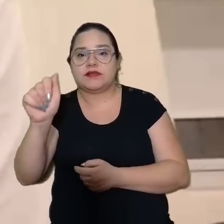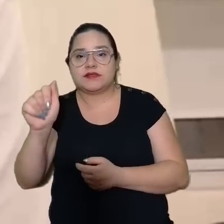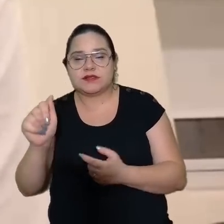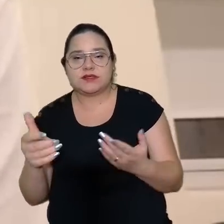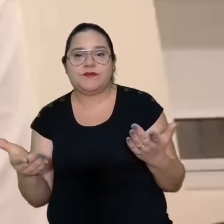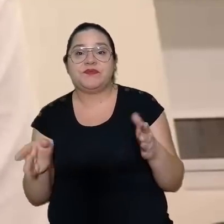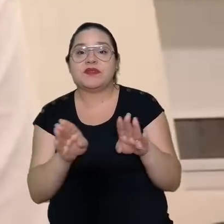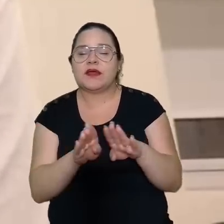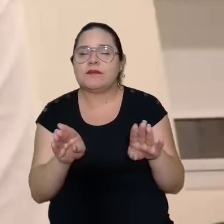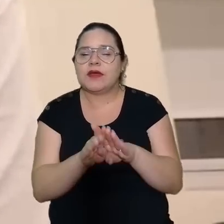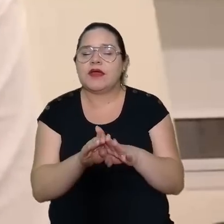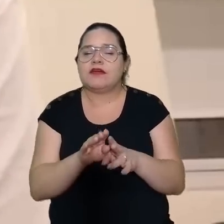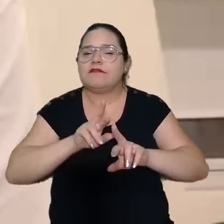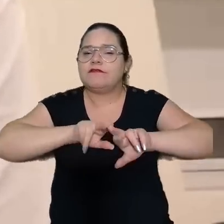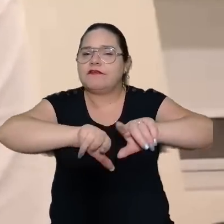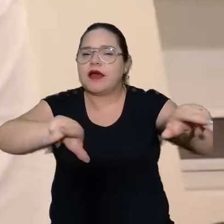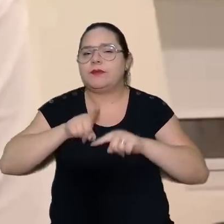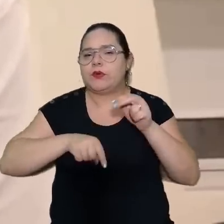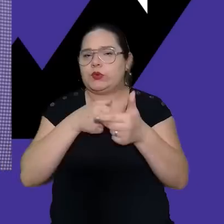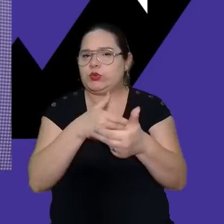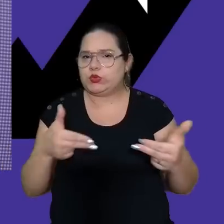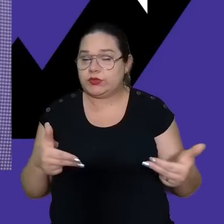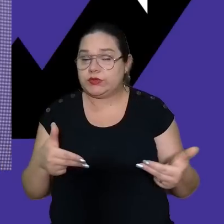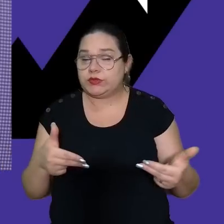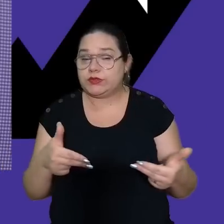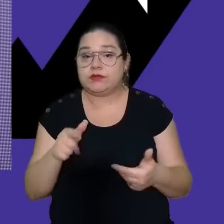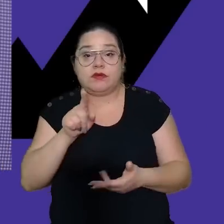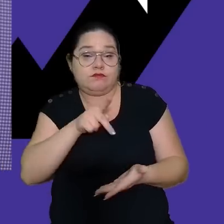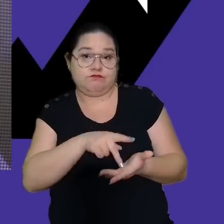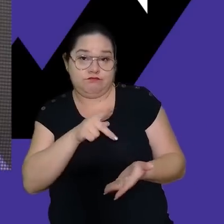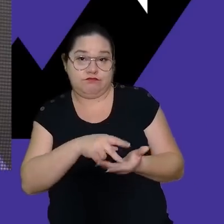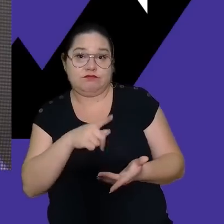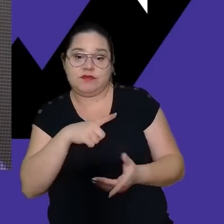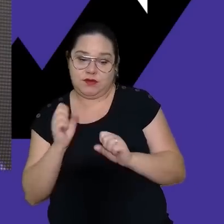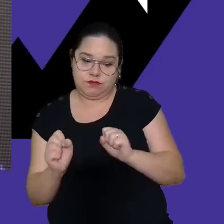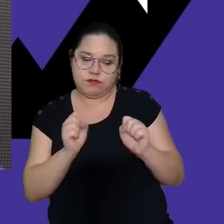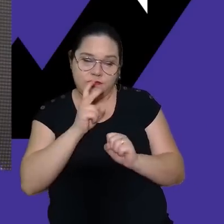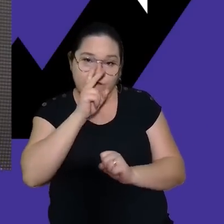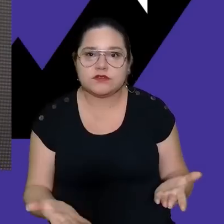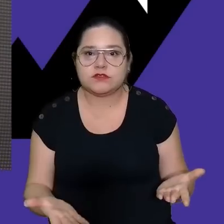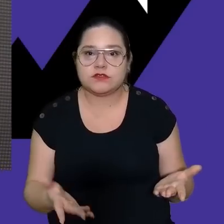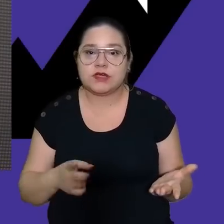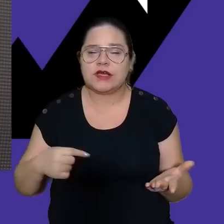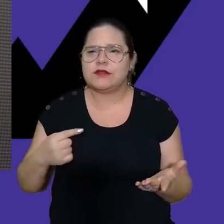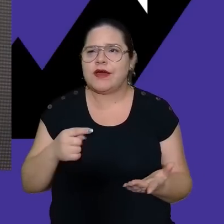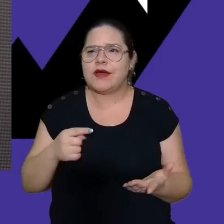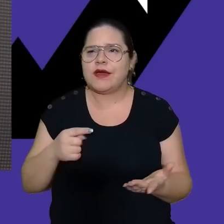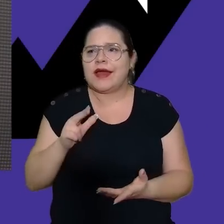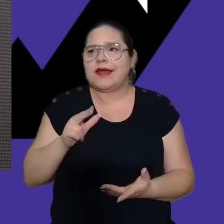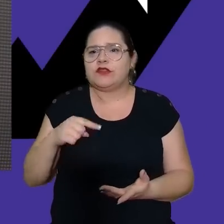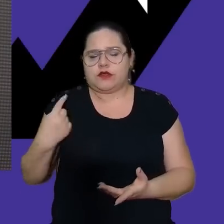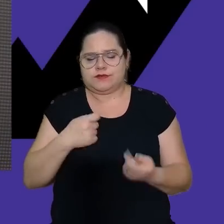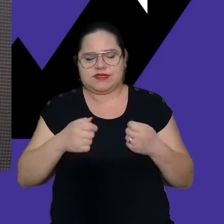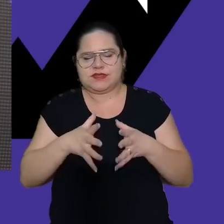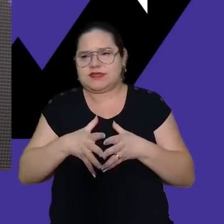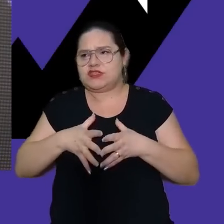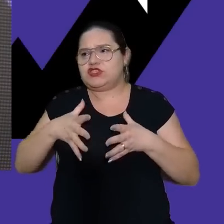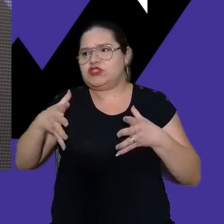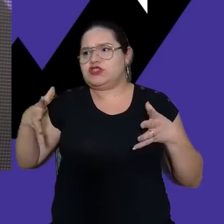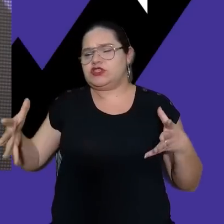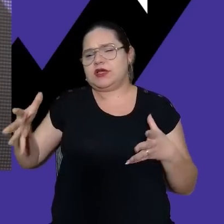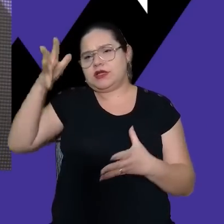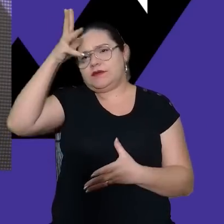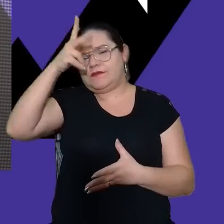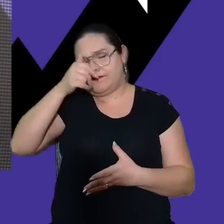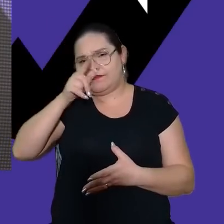produtos, né? E aí realmente tem muito potencial, não tem nenhuma razão para a gente ser gigante em suínos e aves e bovinos e não